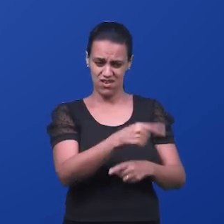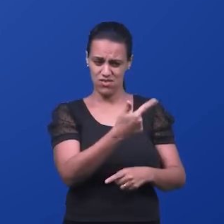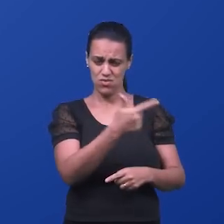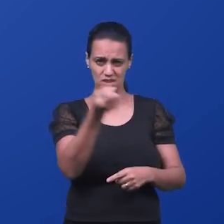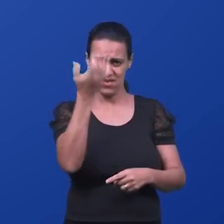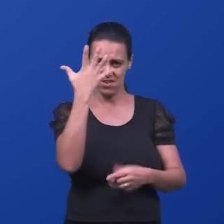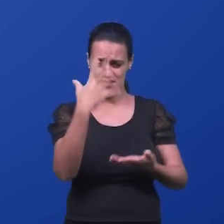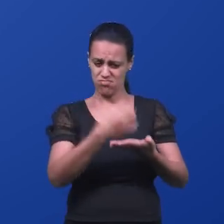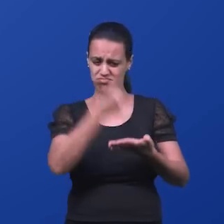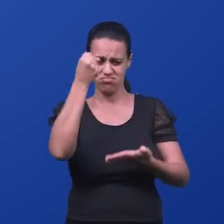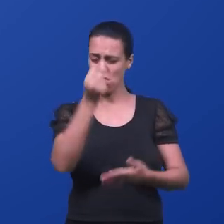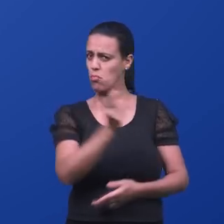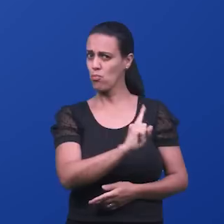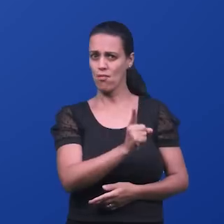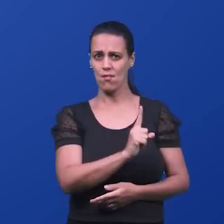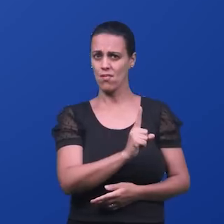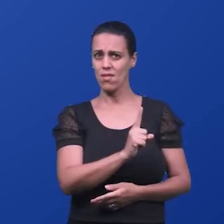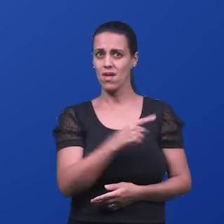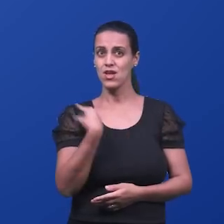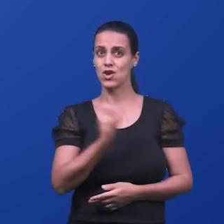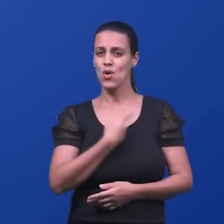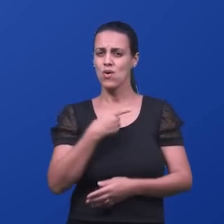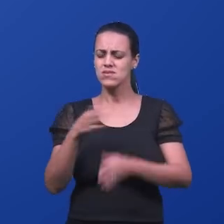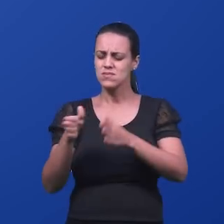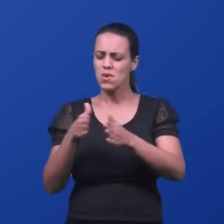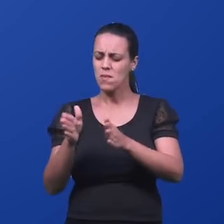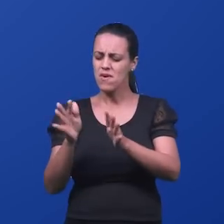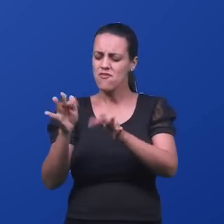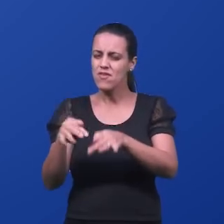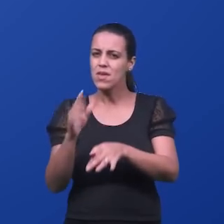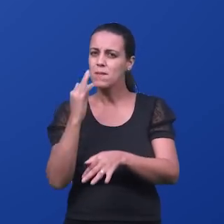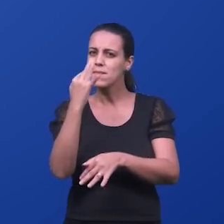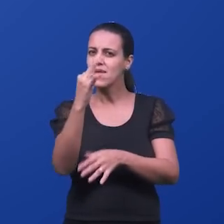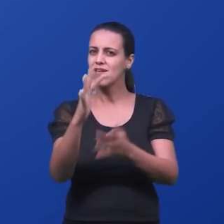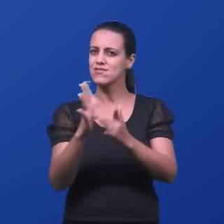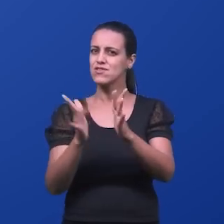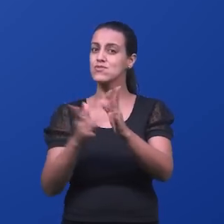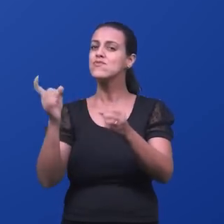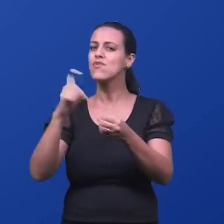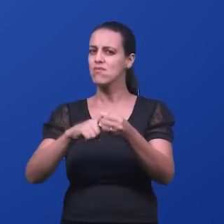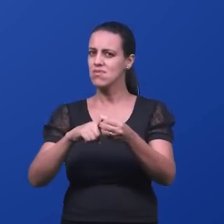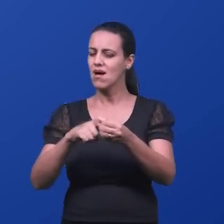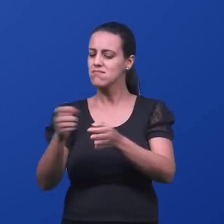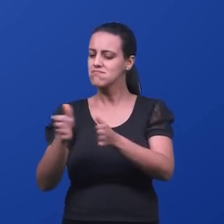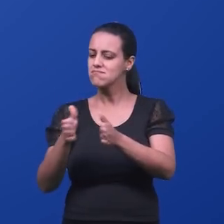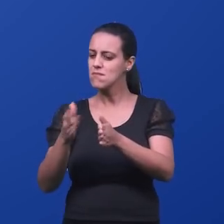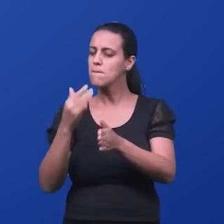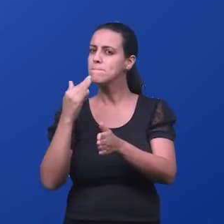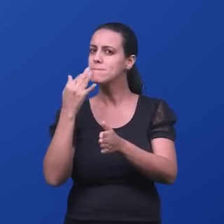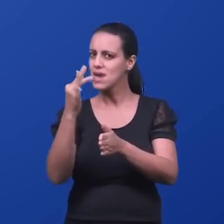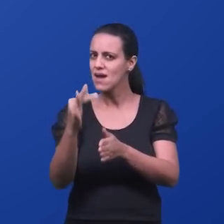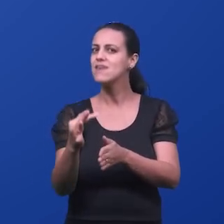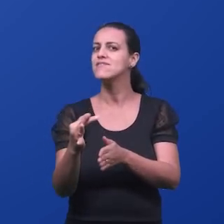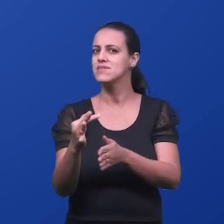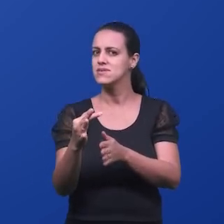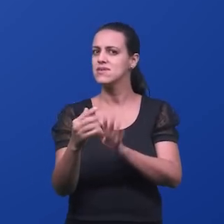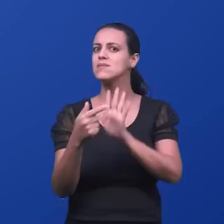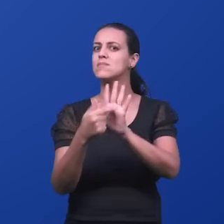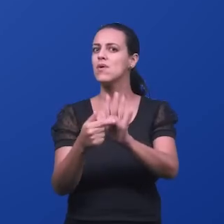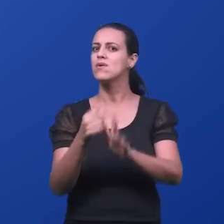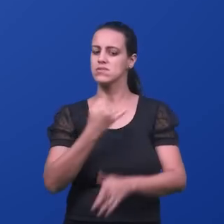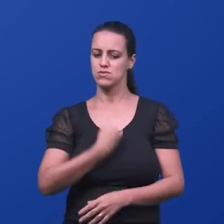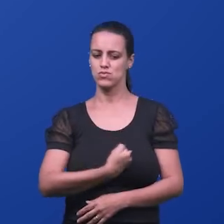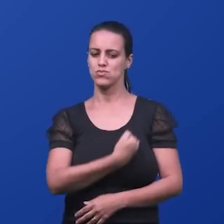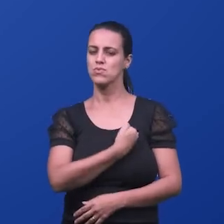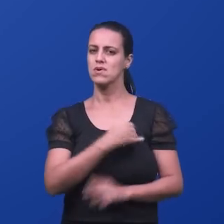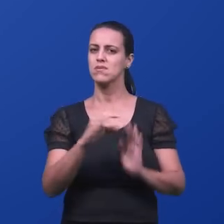Estamos vivendo a última hora. Em breve, Jesus vai voltar. É o tempo do breve. Como diz lá no Evangelho